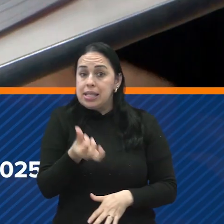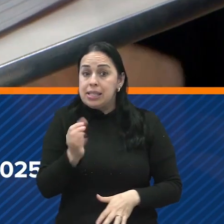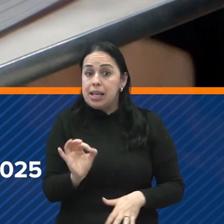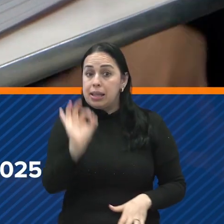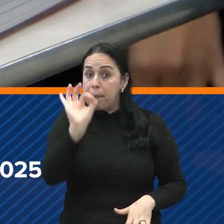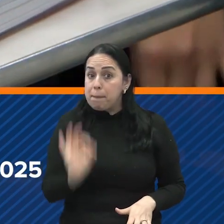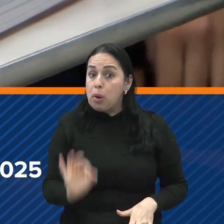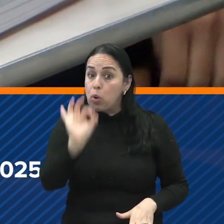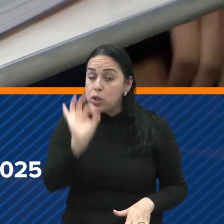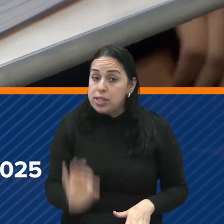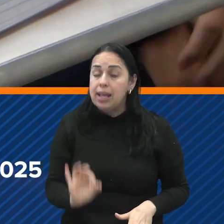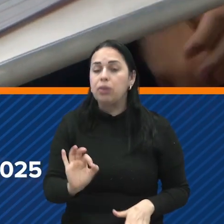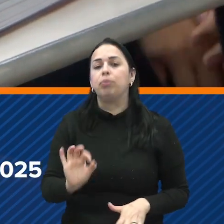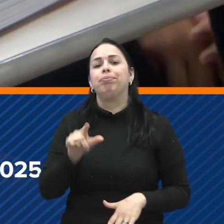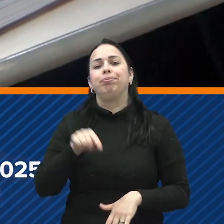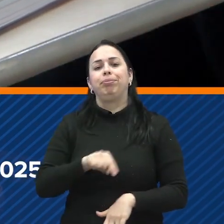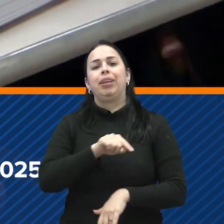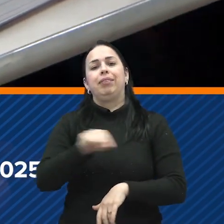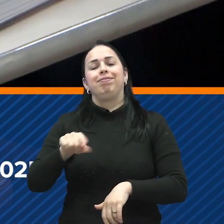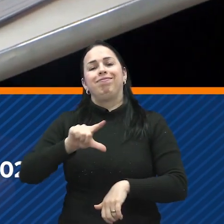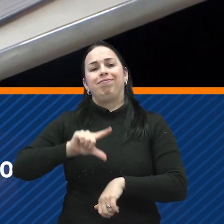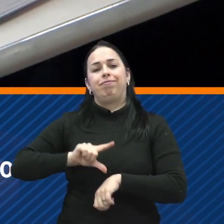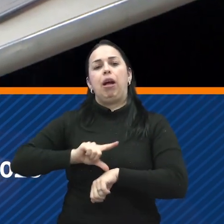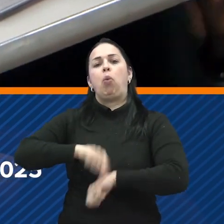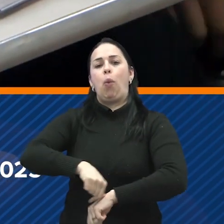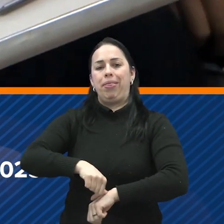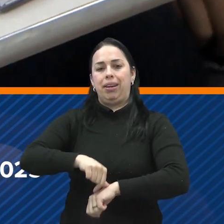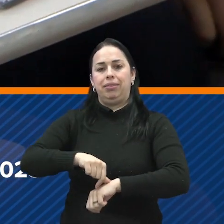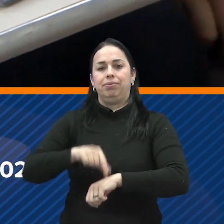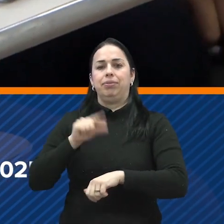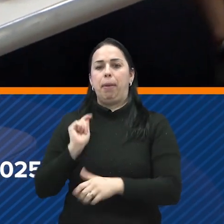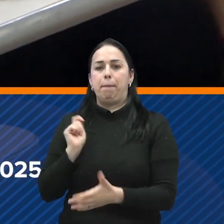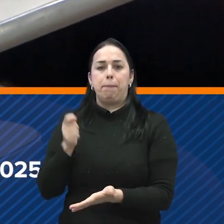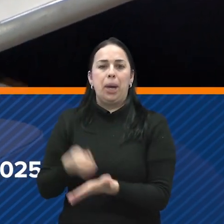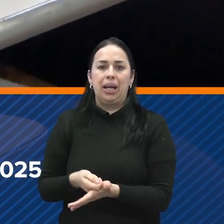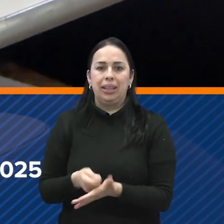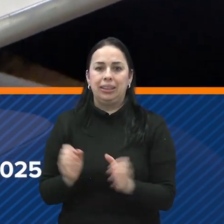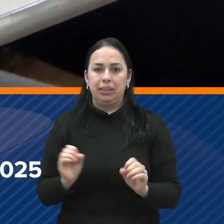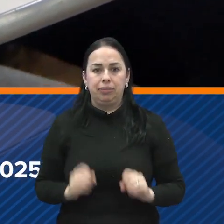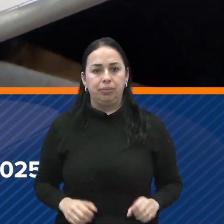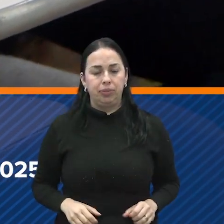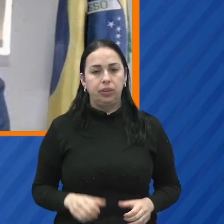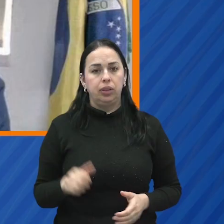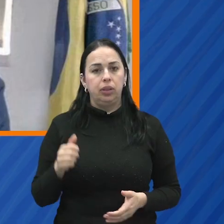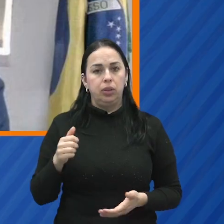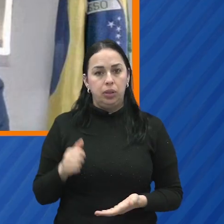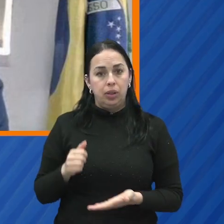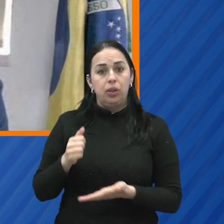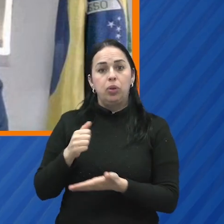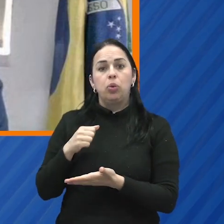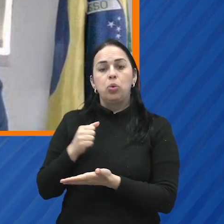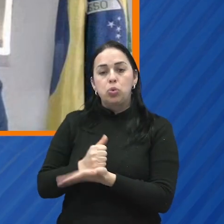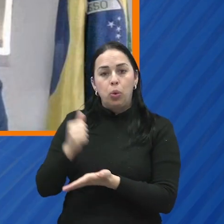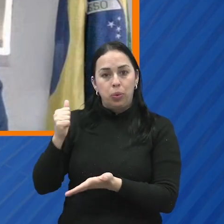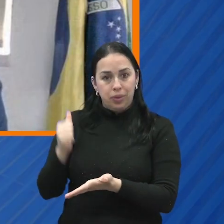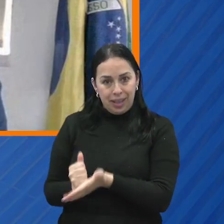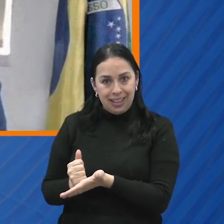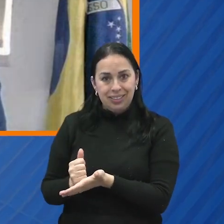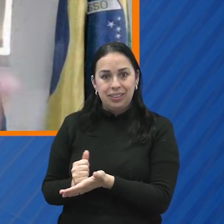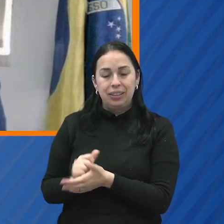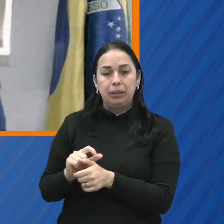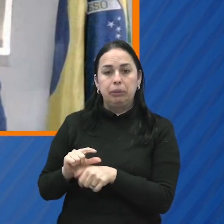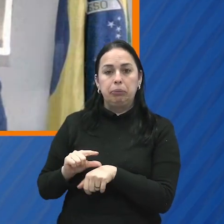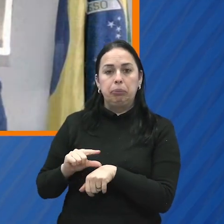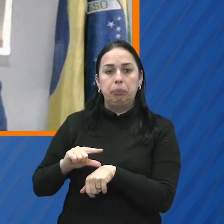mais de 60% dos contratos do FIES estavam em atraso. Os contratos pós-2018,